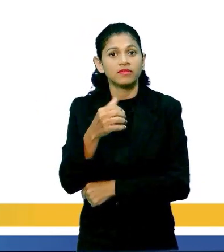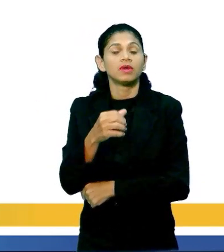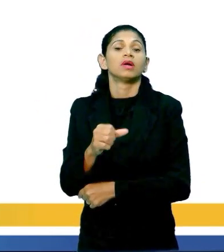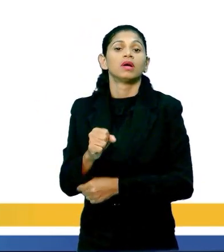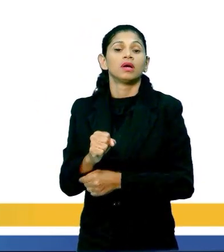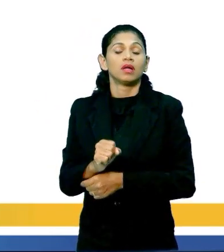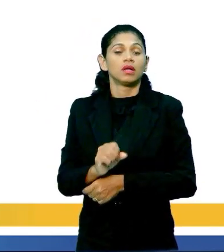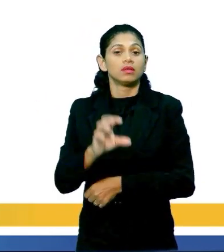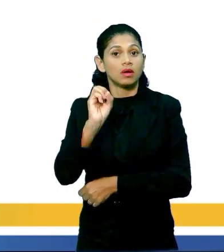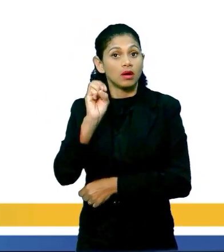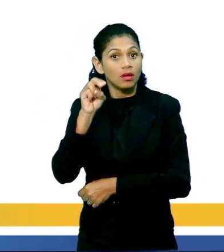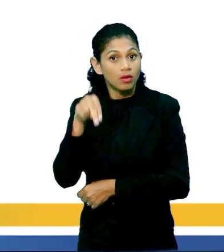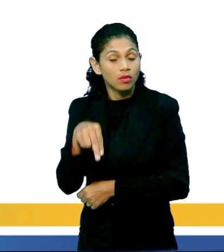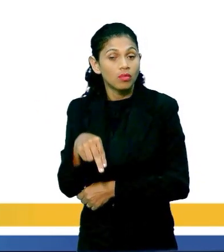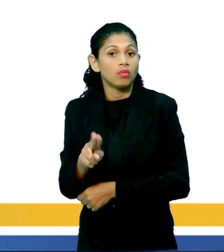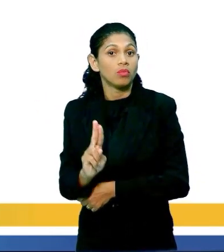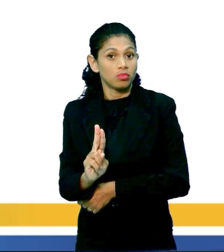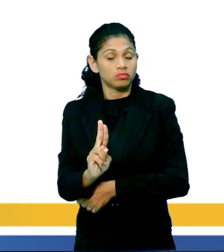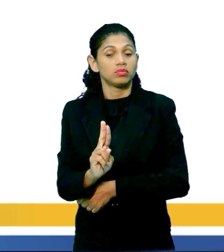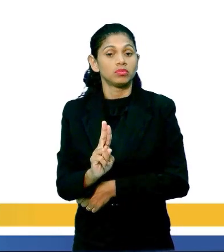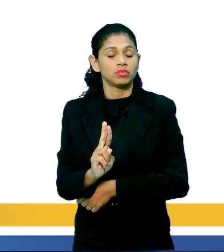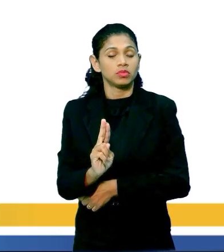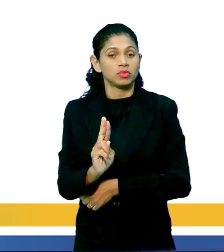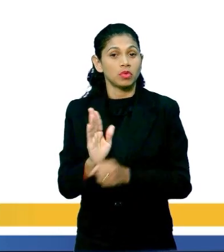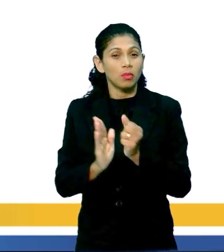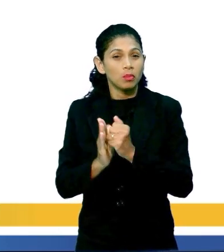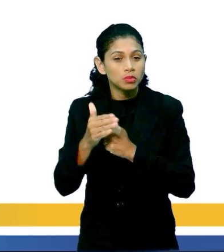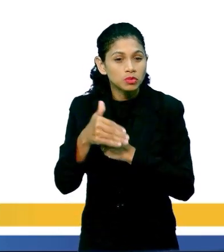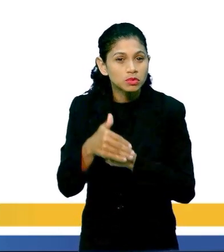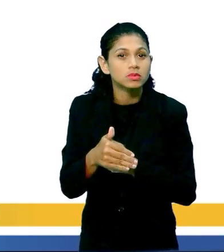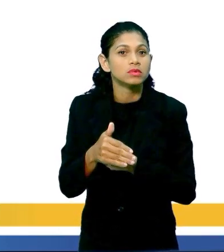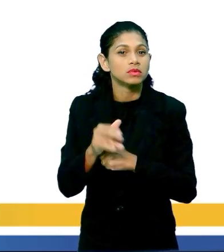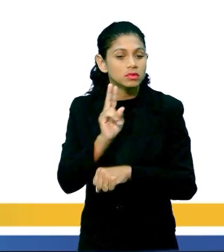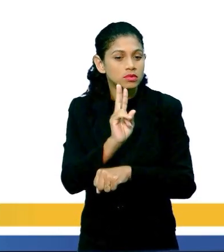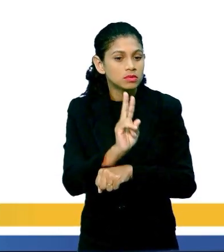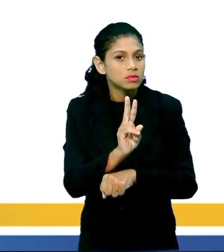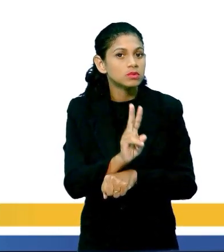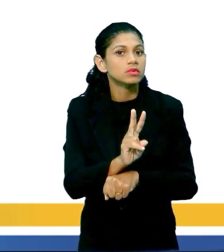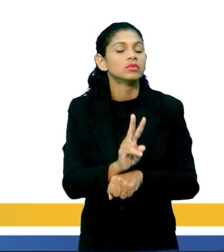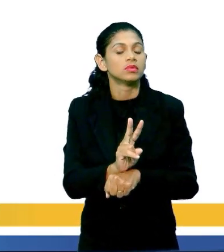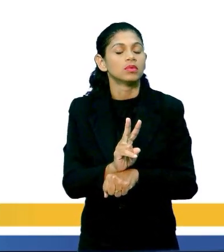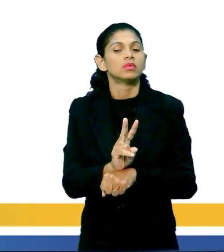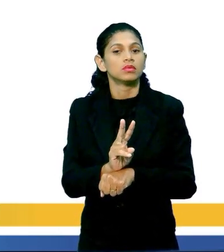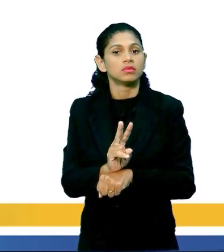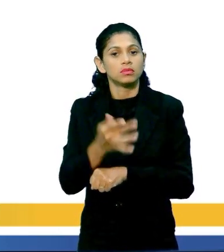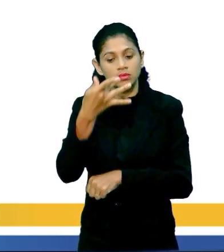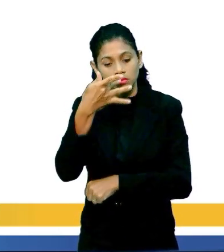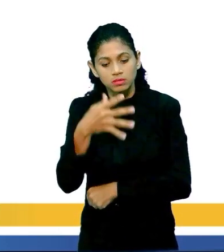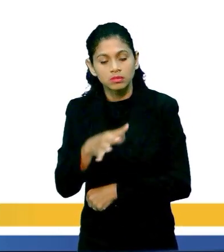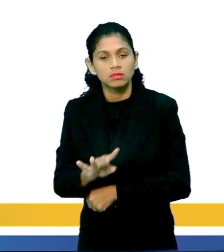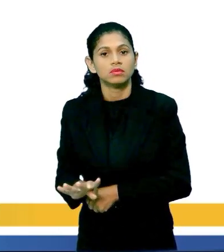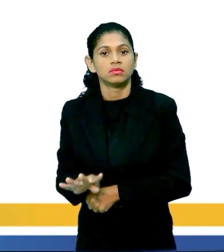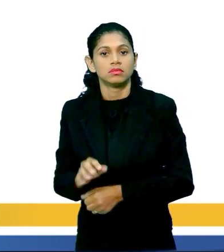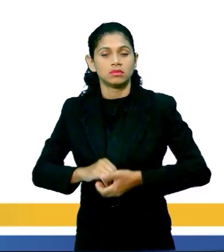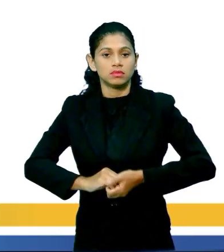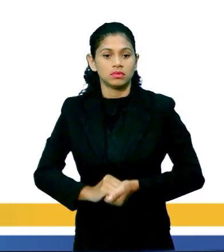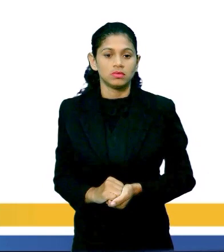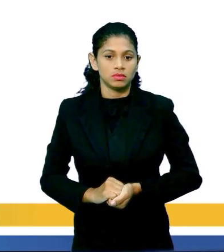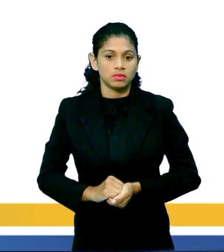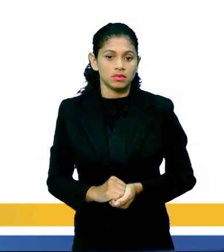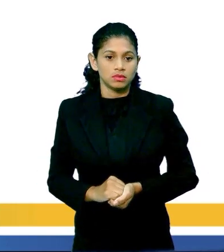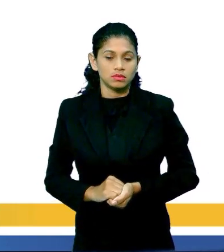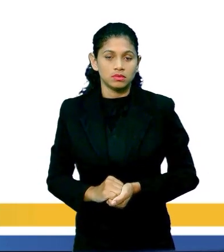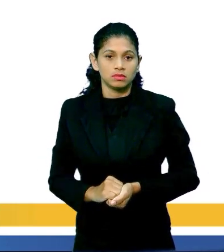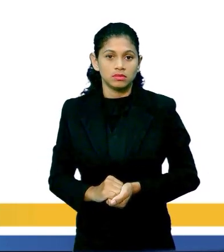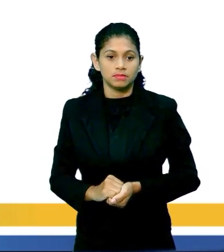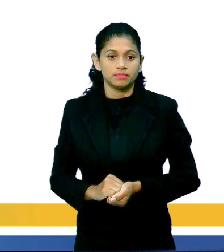Unidas, a proteção dessas crianças e os benefícios que isso pode trazer para todas elas, ok?